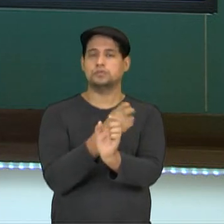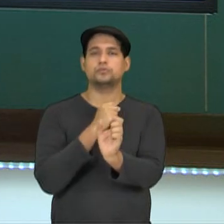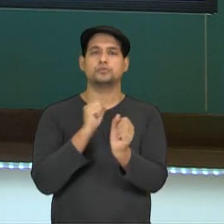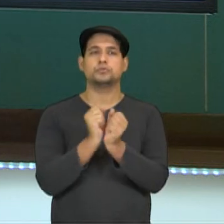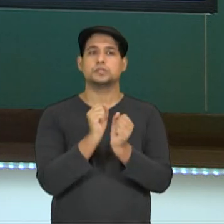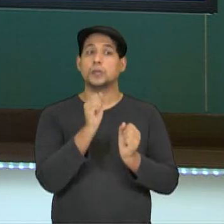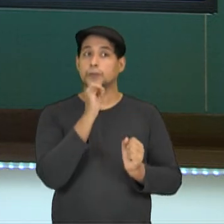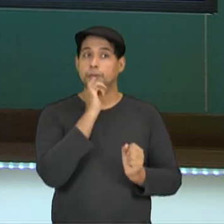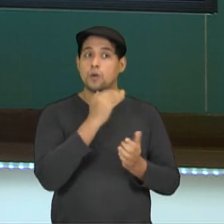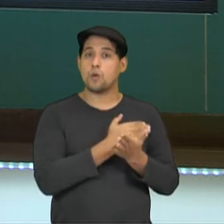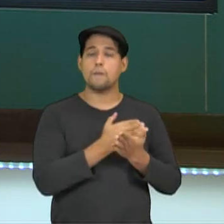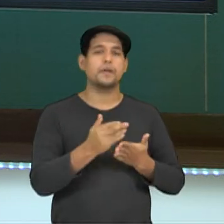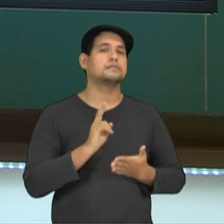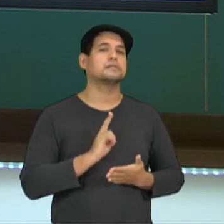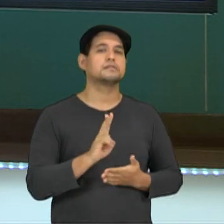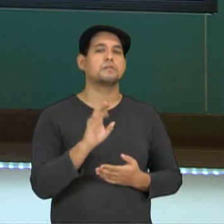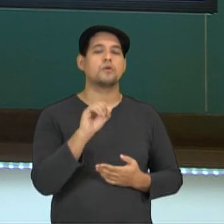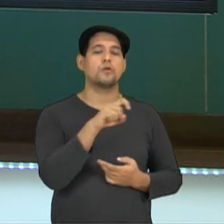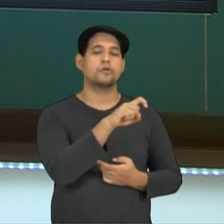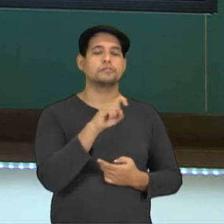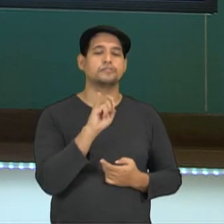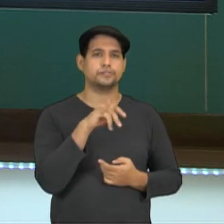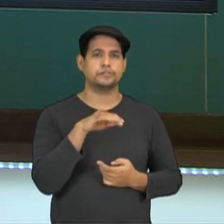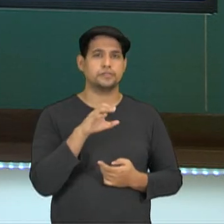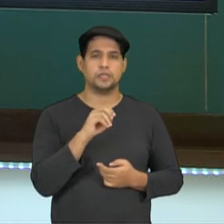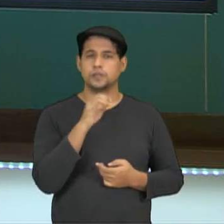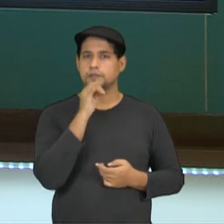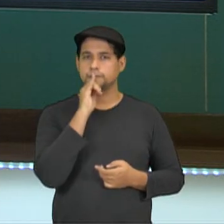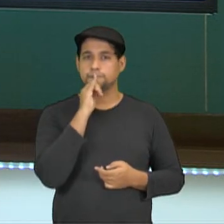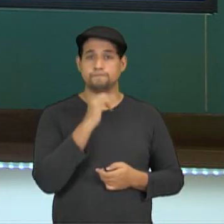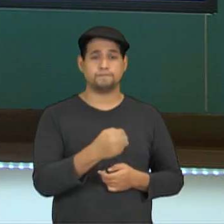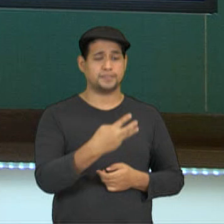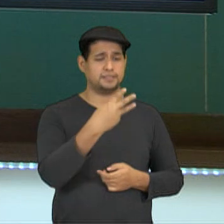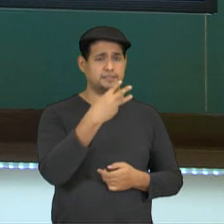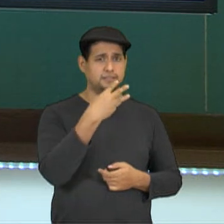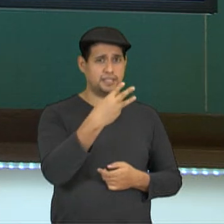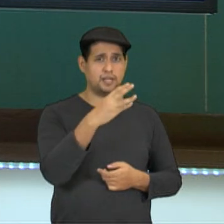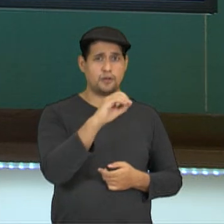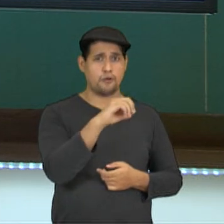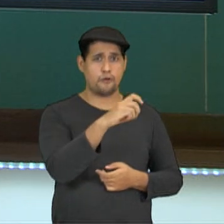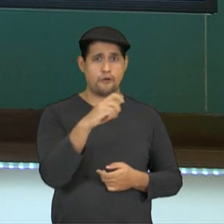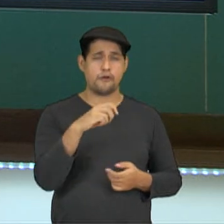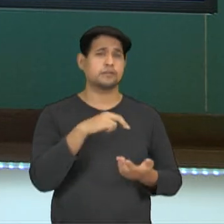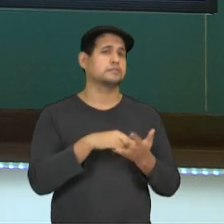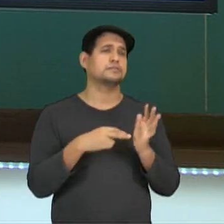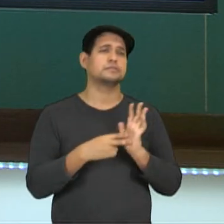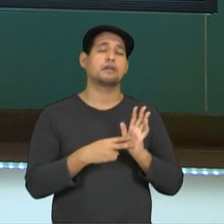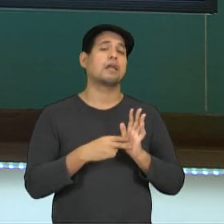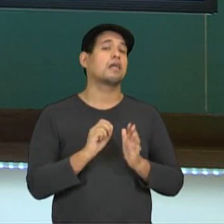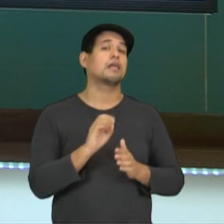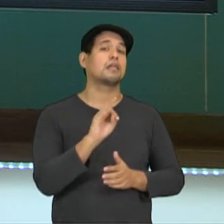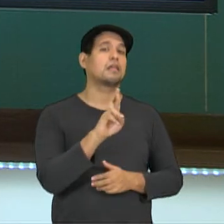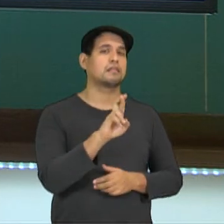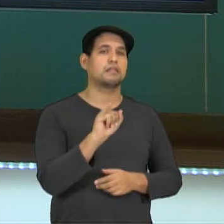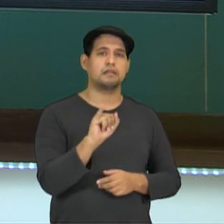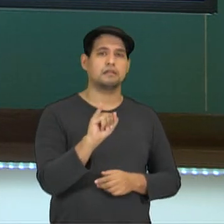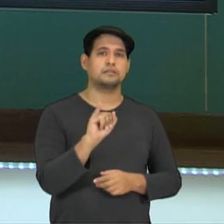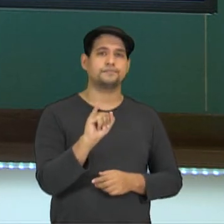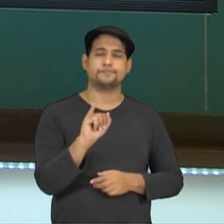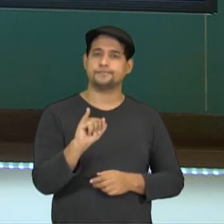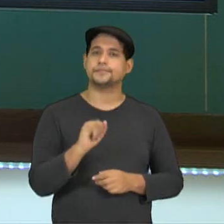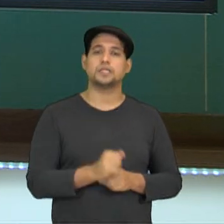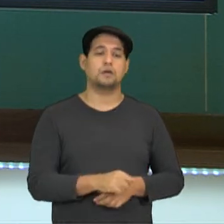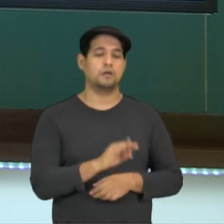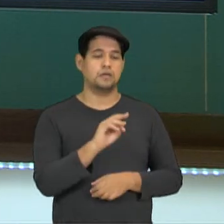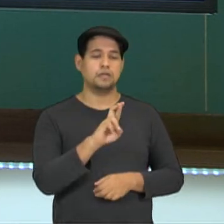Então, começamos sempre pelo oxigênio. No caso, 3 oxigênios, o prefixo que a gente usa é tri. Então,